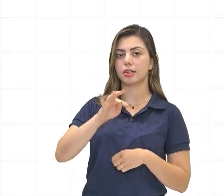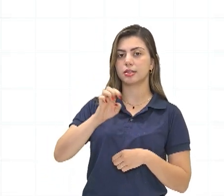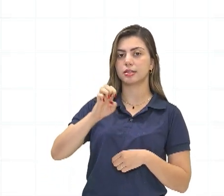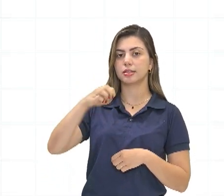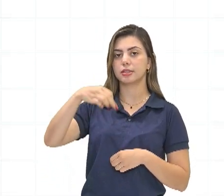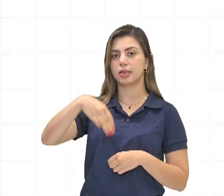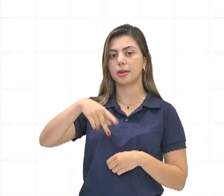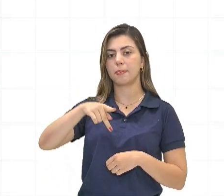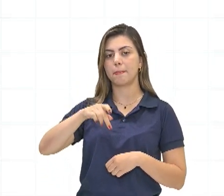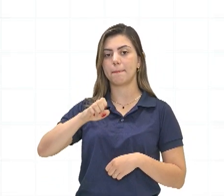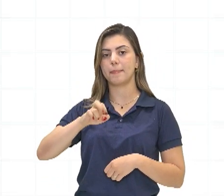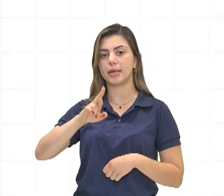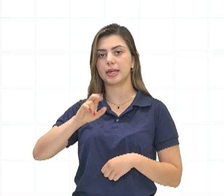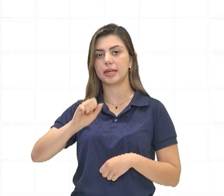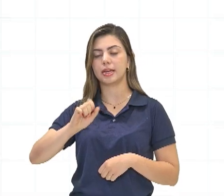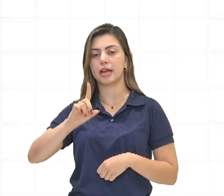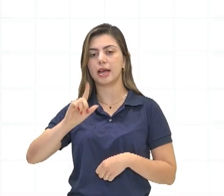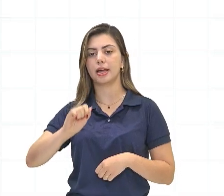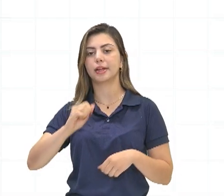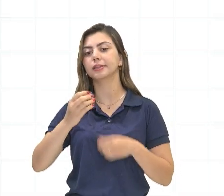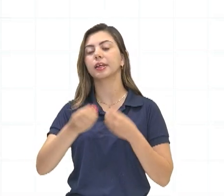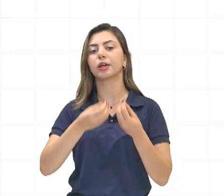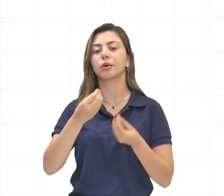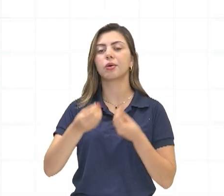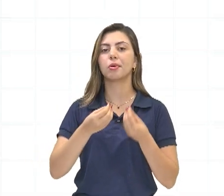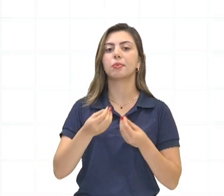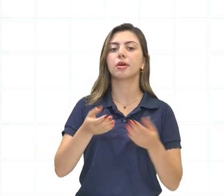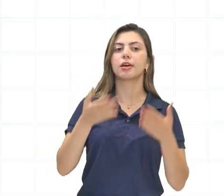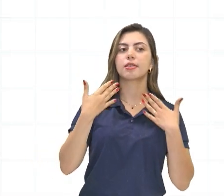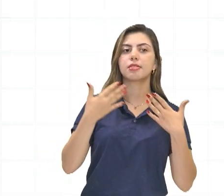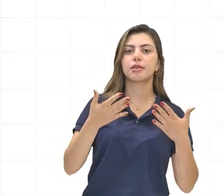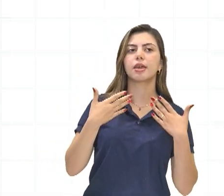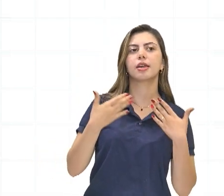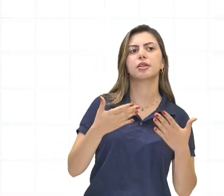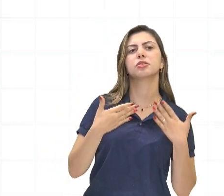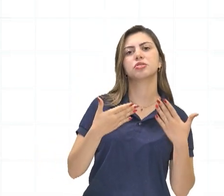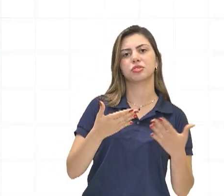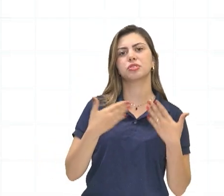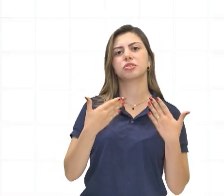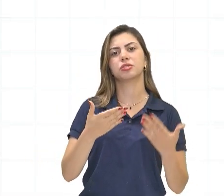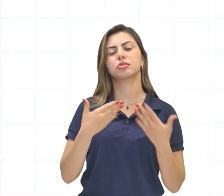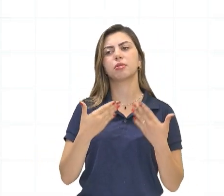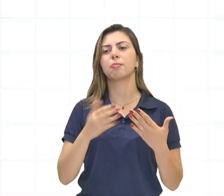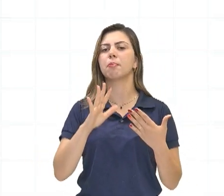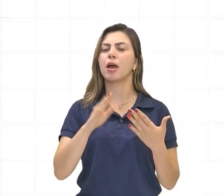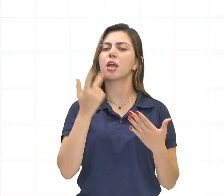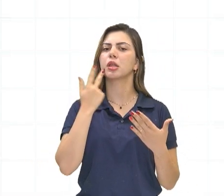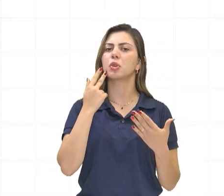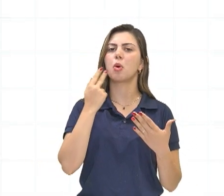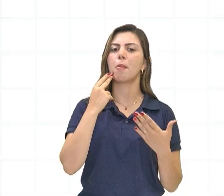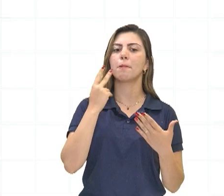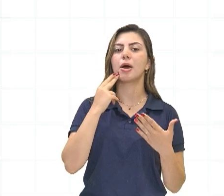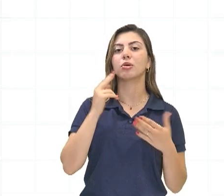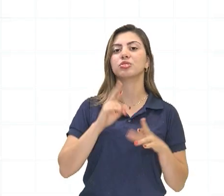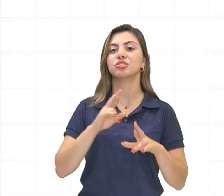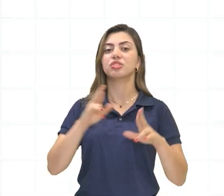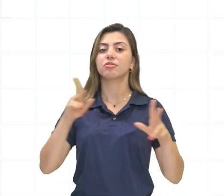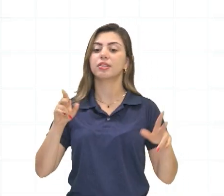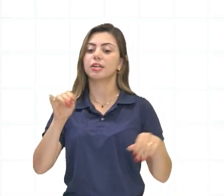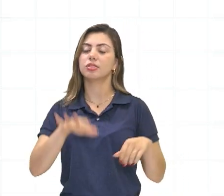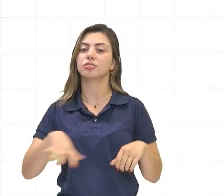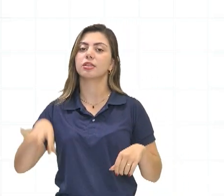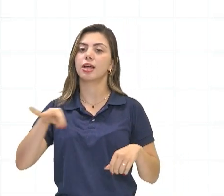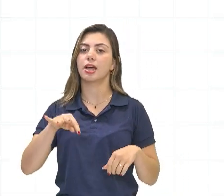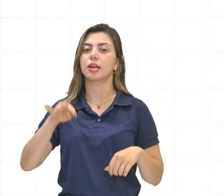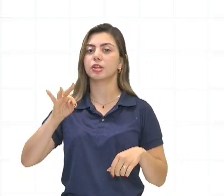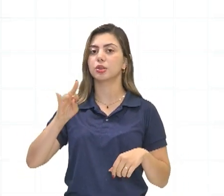mais amena, ou seja, é calor, mas é um calor bem mais tranquilo do que aquele forte calor que existe nas zonas